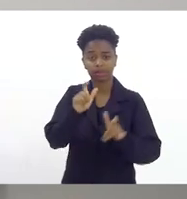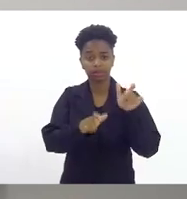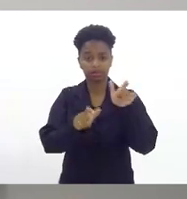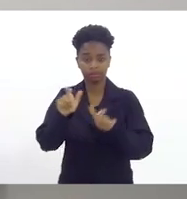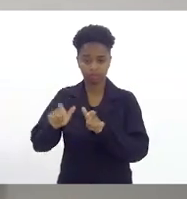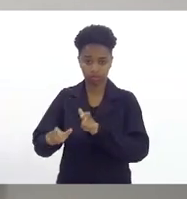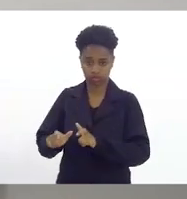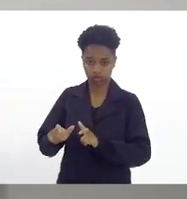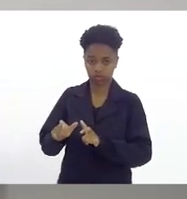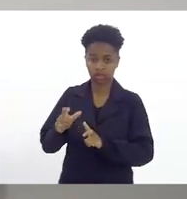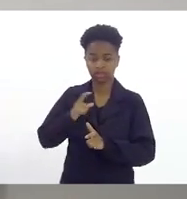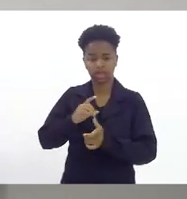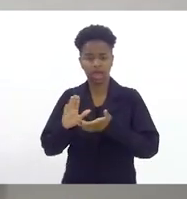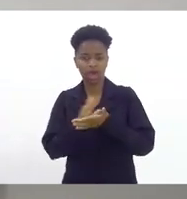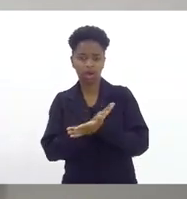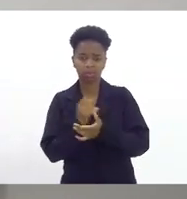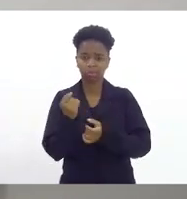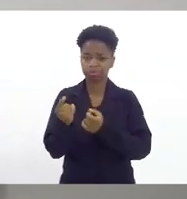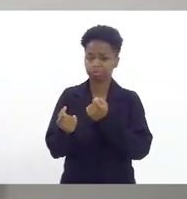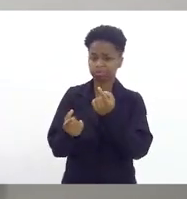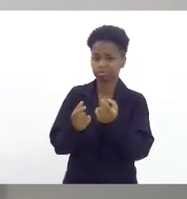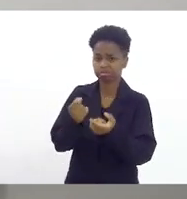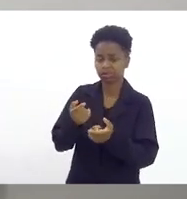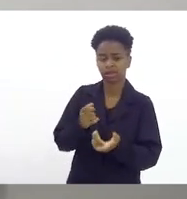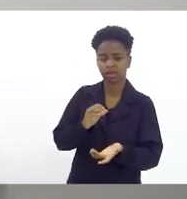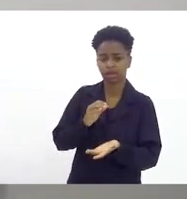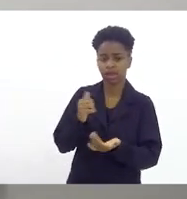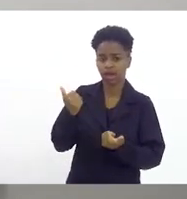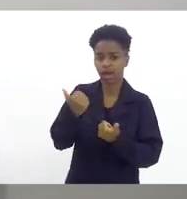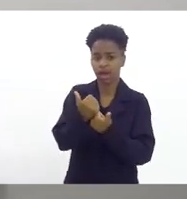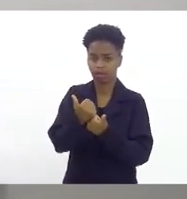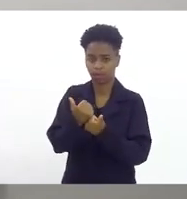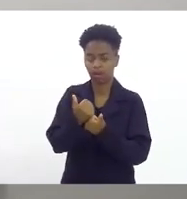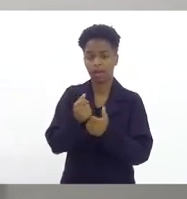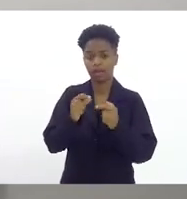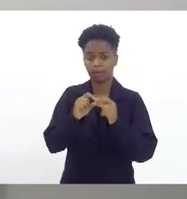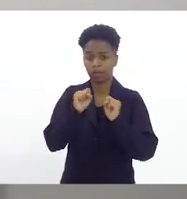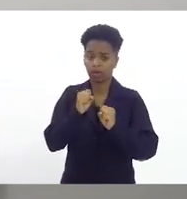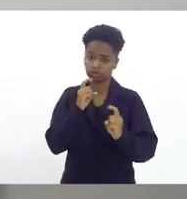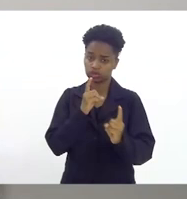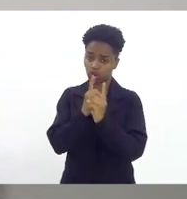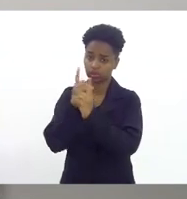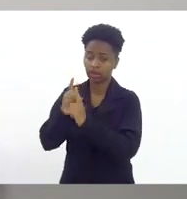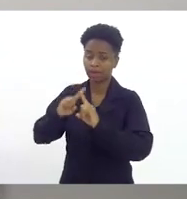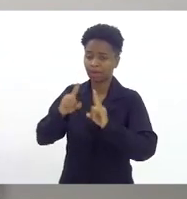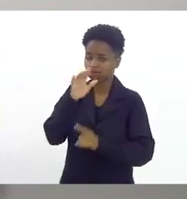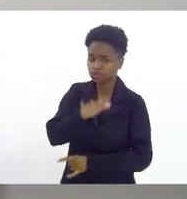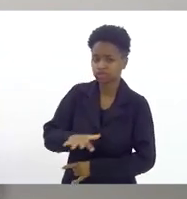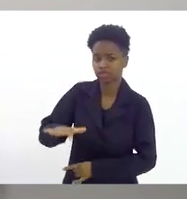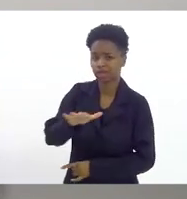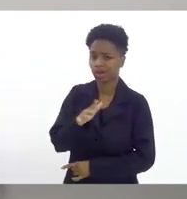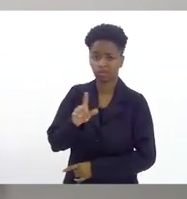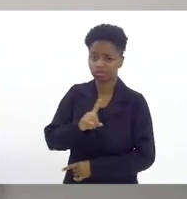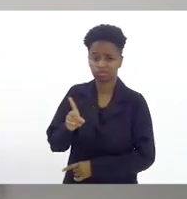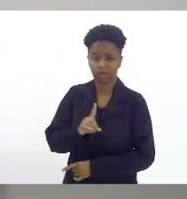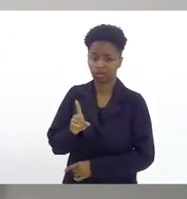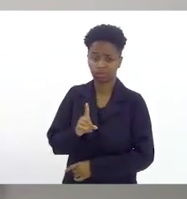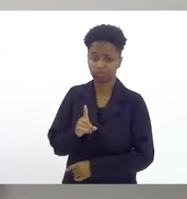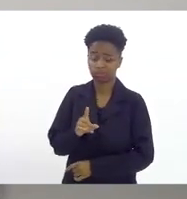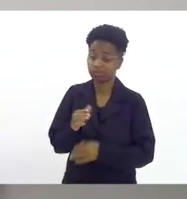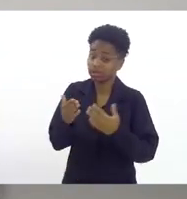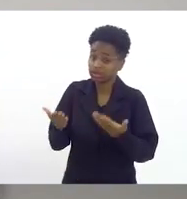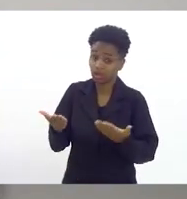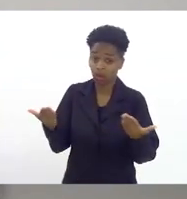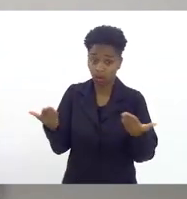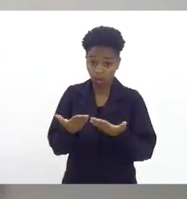essas pessoas um ou outro que seja um investidor Master né Você pode identificar Mas no geral não então